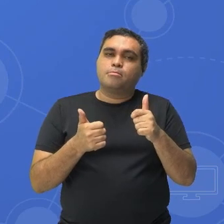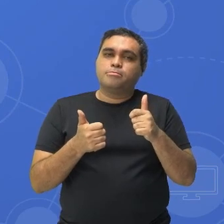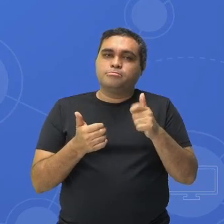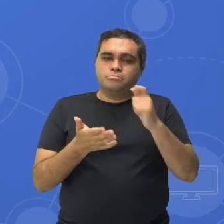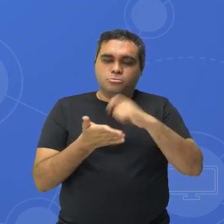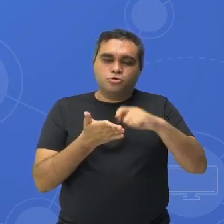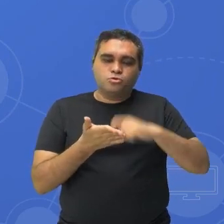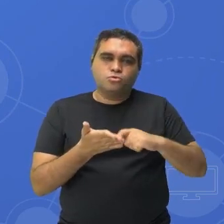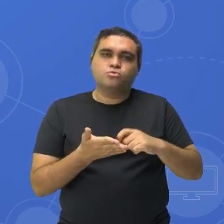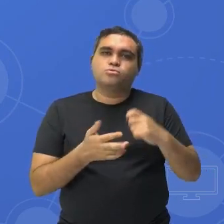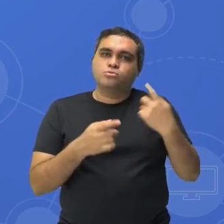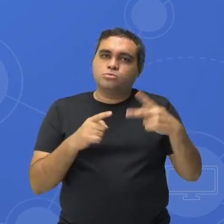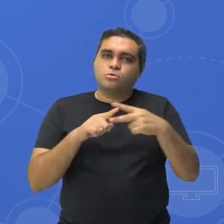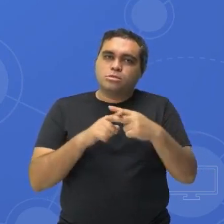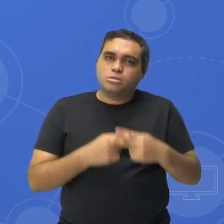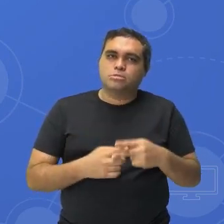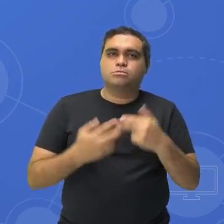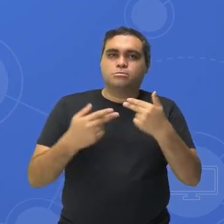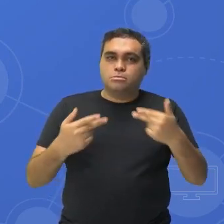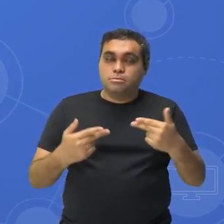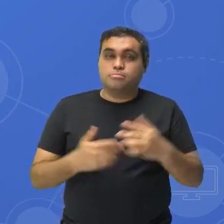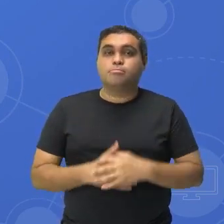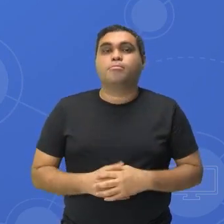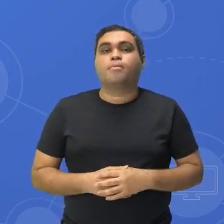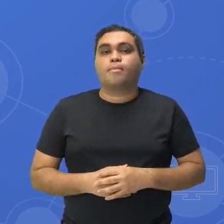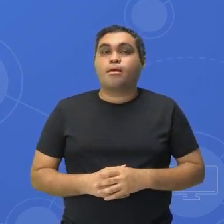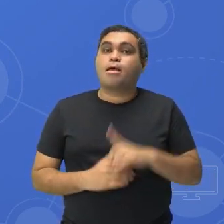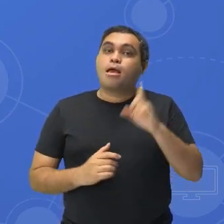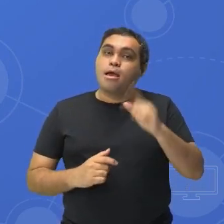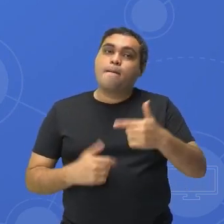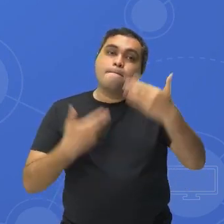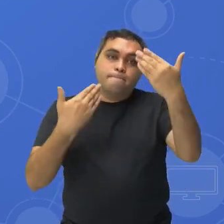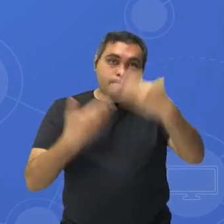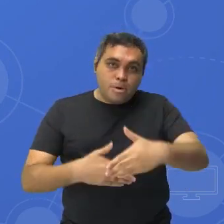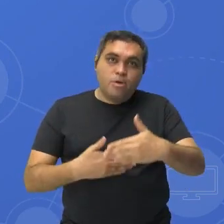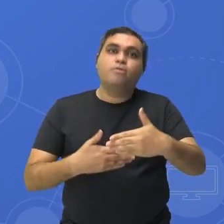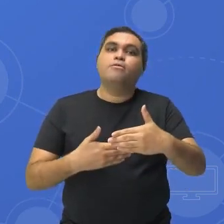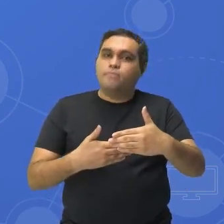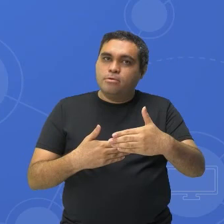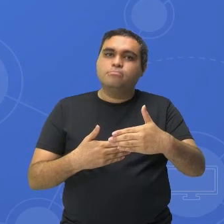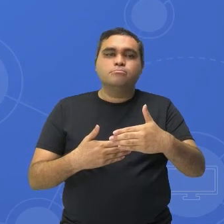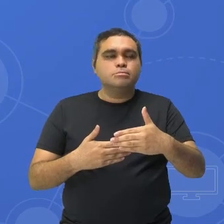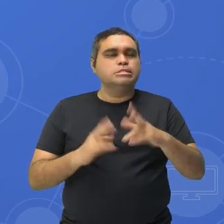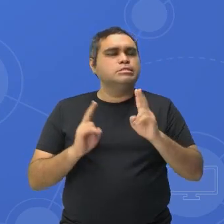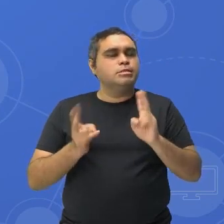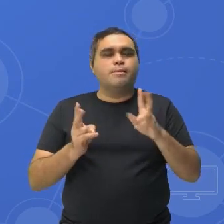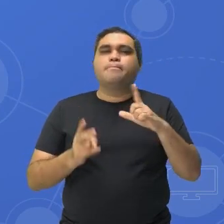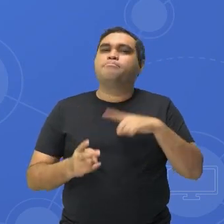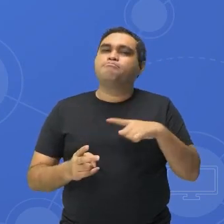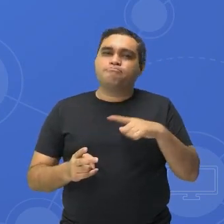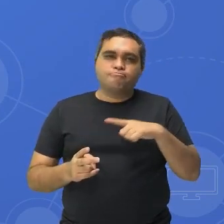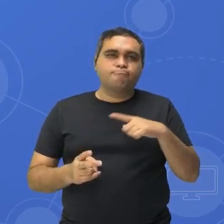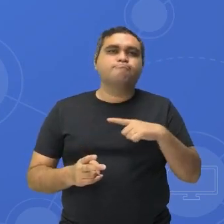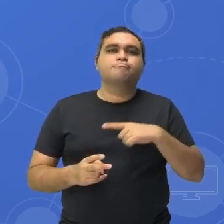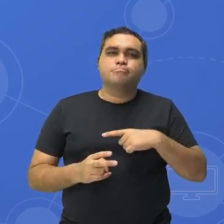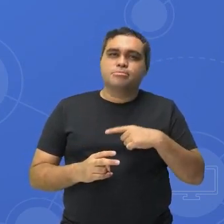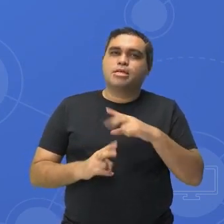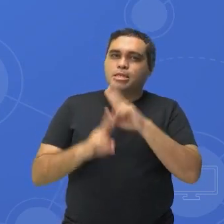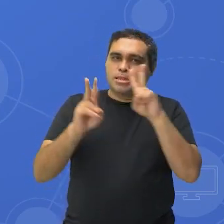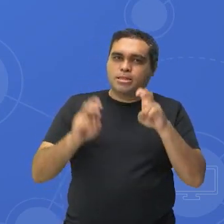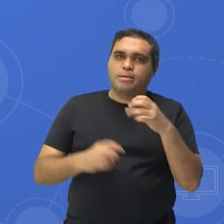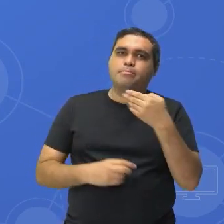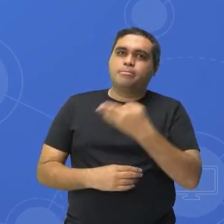marcando, que são essas questões que muitas vezes caem no Enem, alguma dessas ideias aí. Então